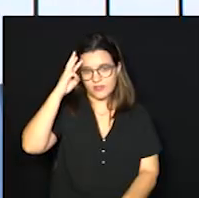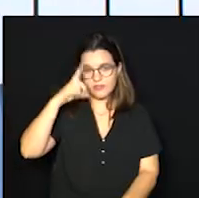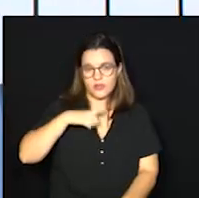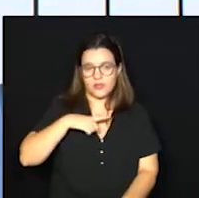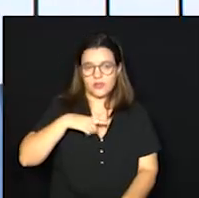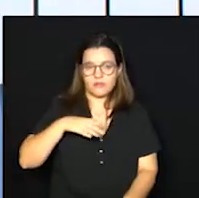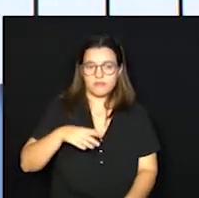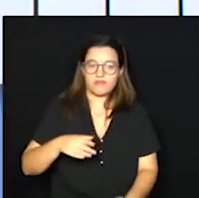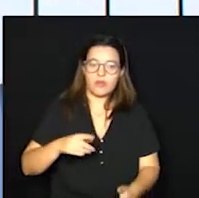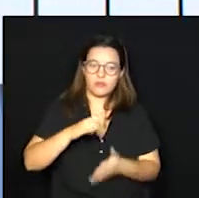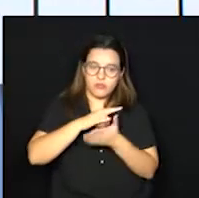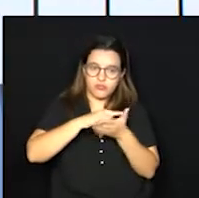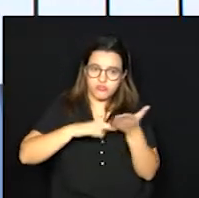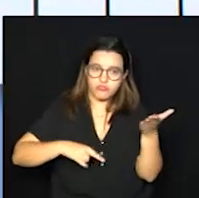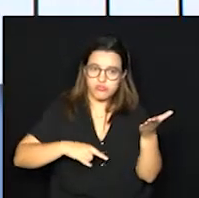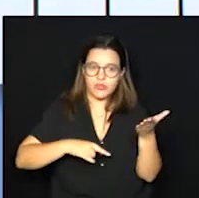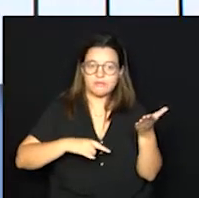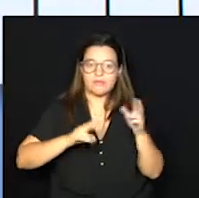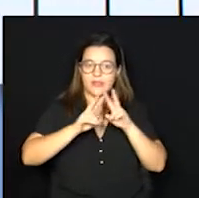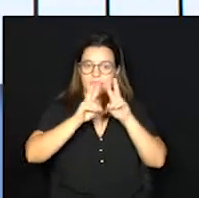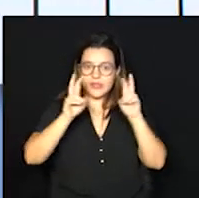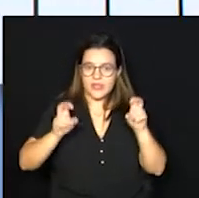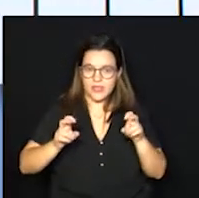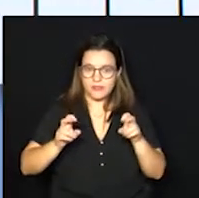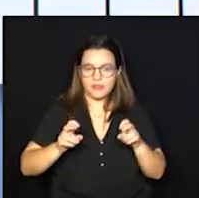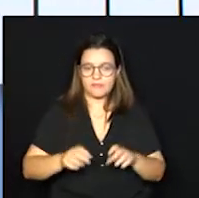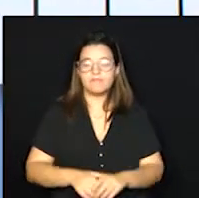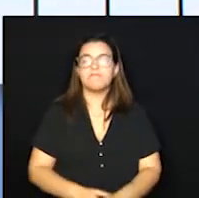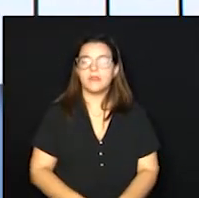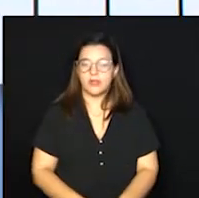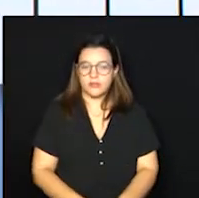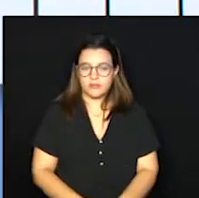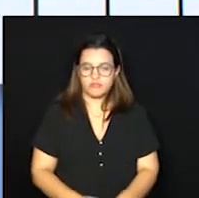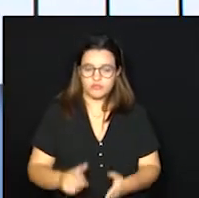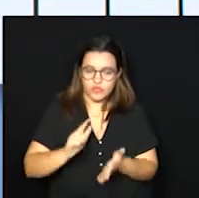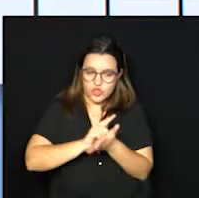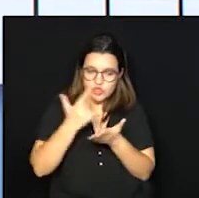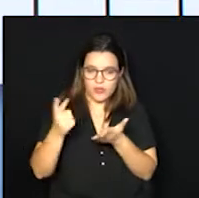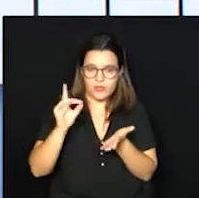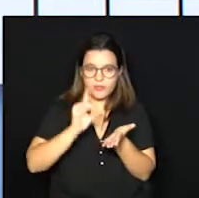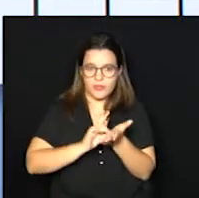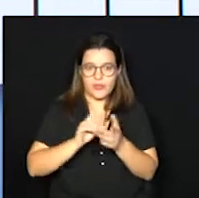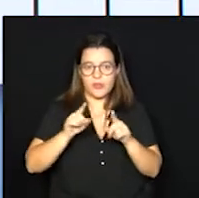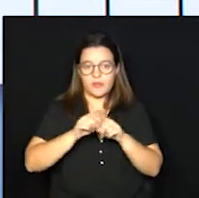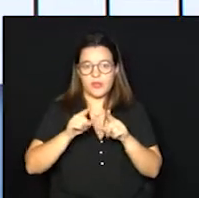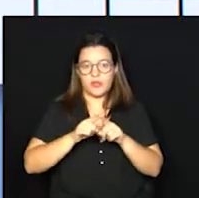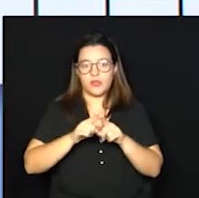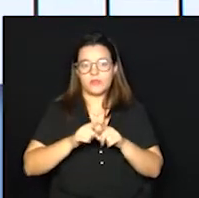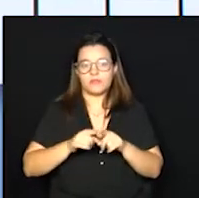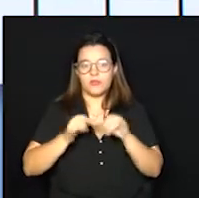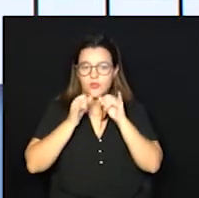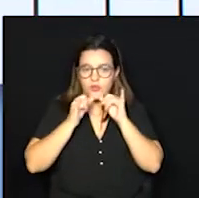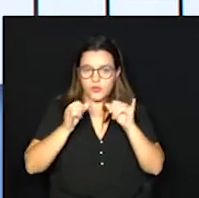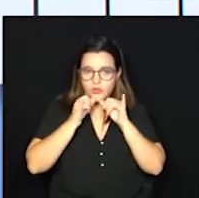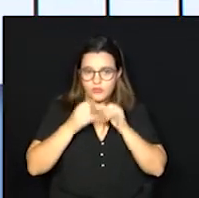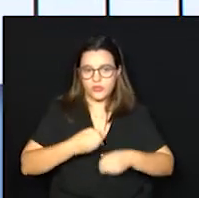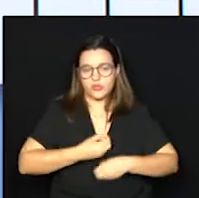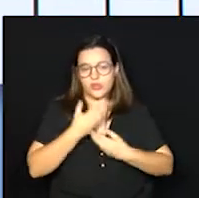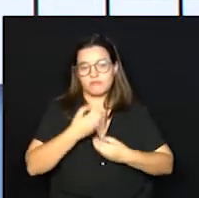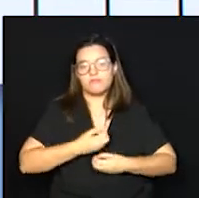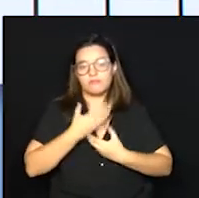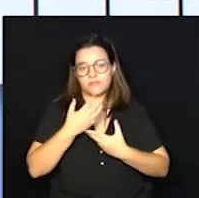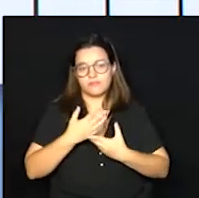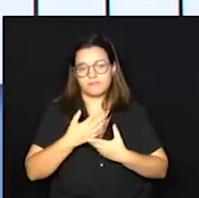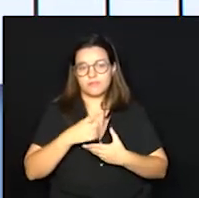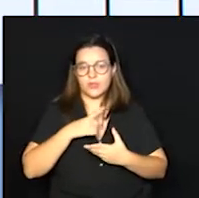da pauta no Diário Oficial do município, e também vou contar aqui no Notícias da Metrópole quais são as medidas de enfrentamento da